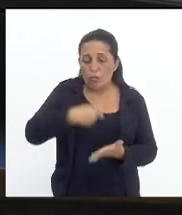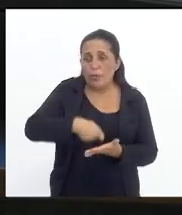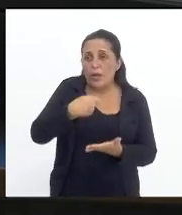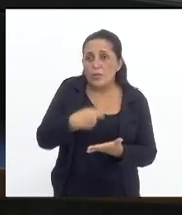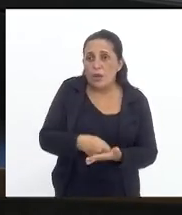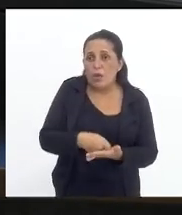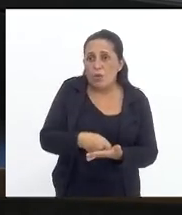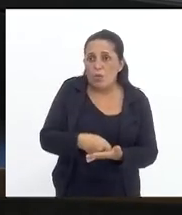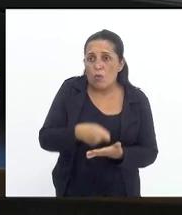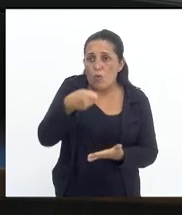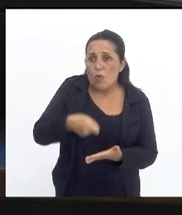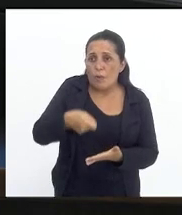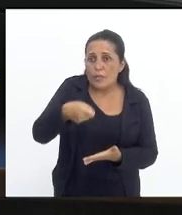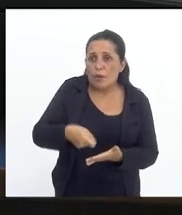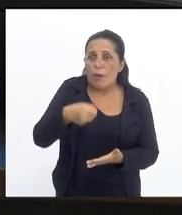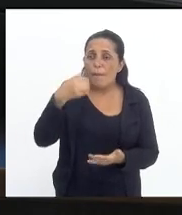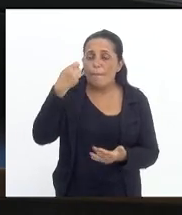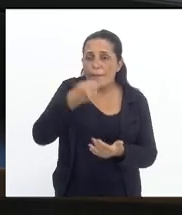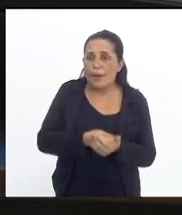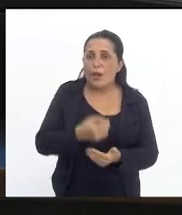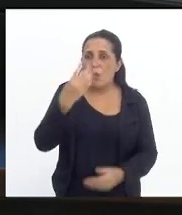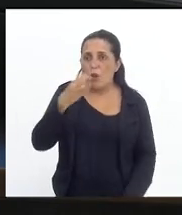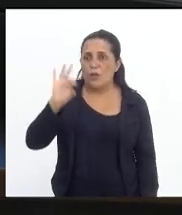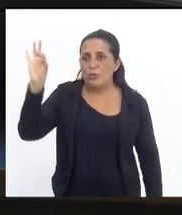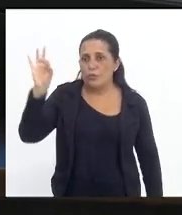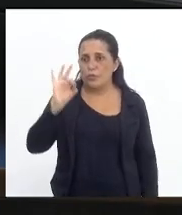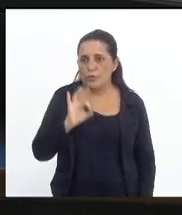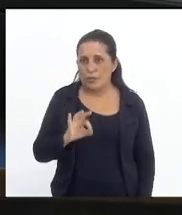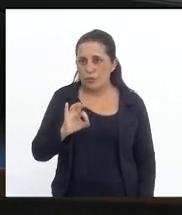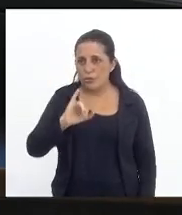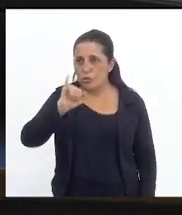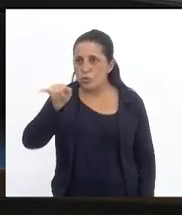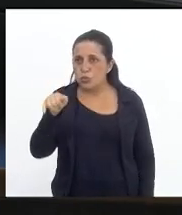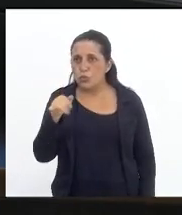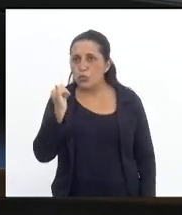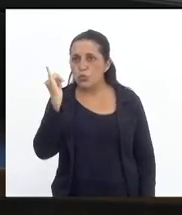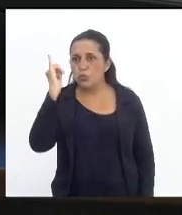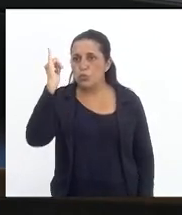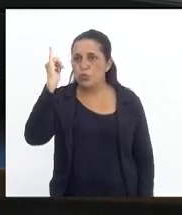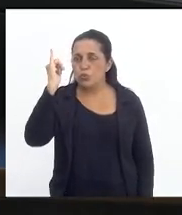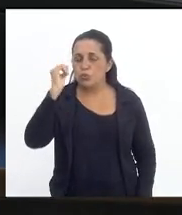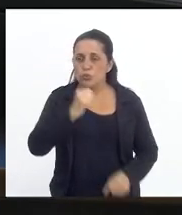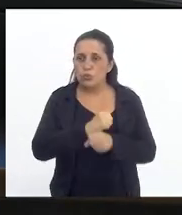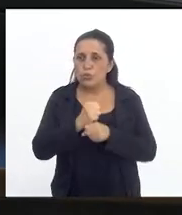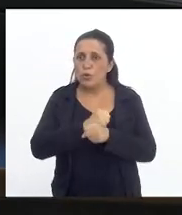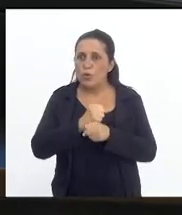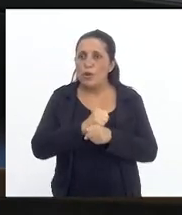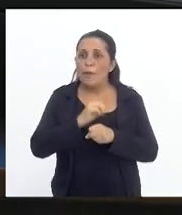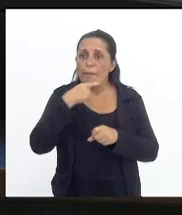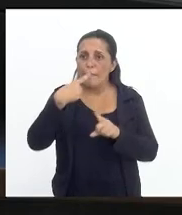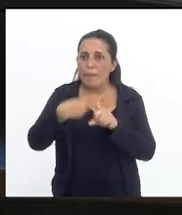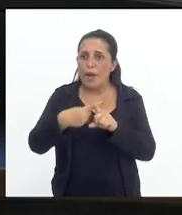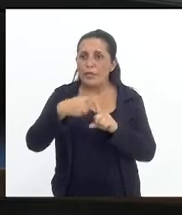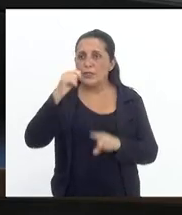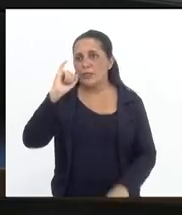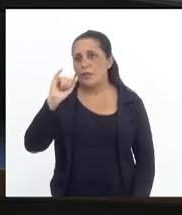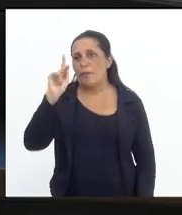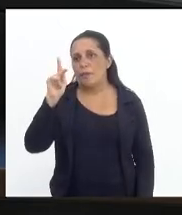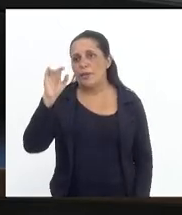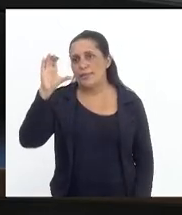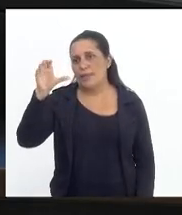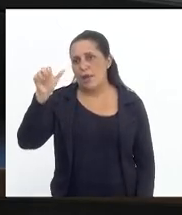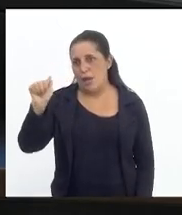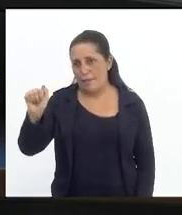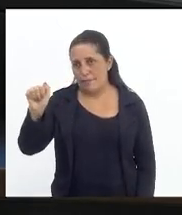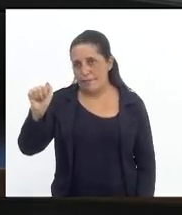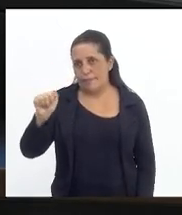pagar quatro por cento de juros ao ano mais o IPCA consideram e tenha o